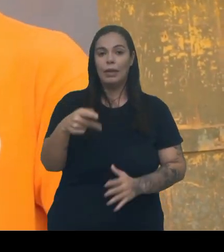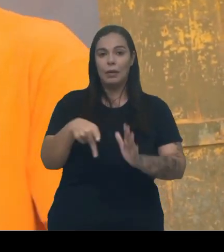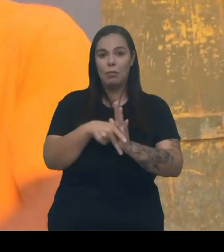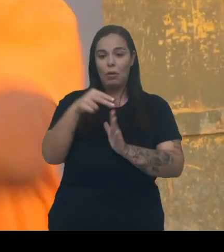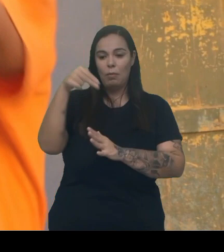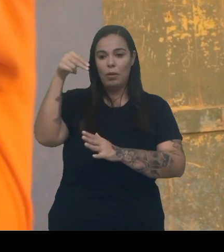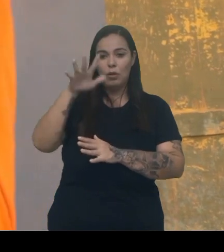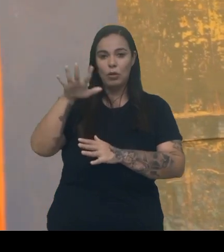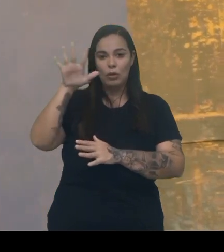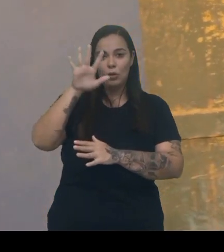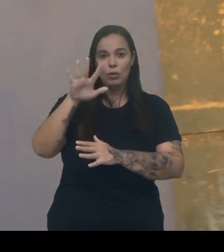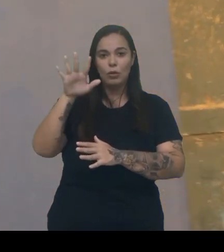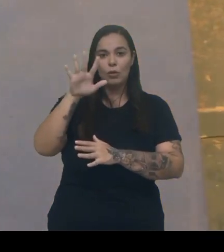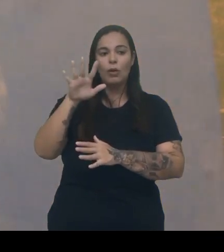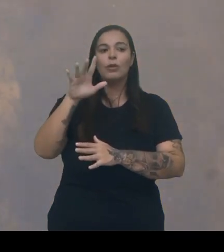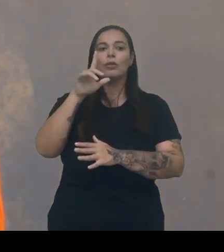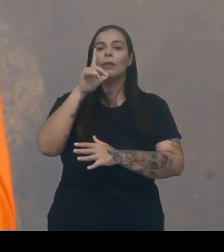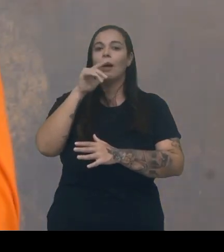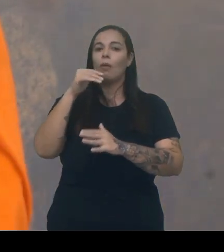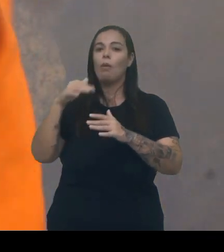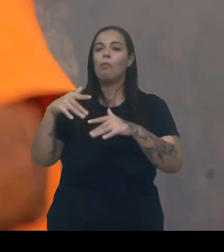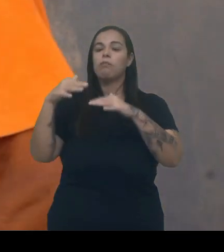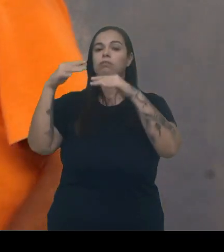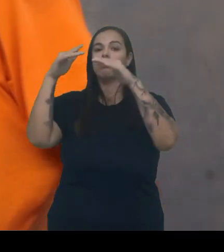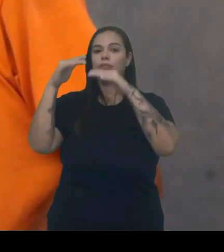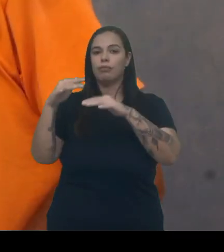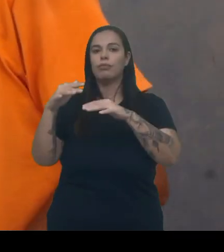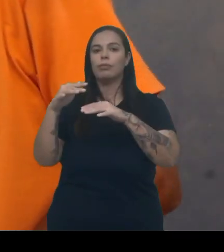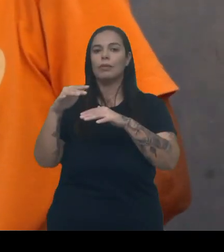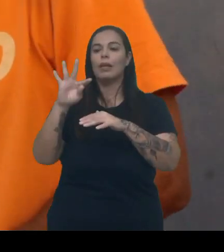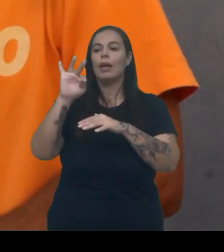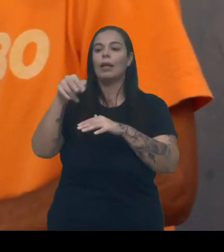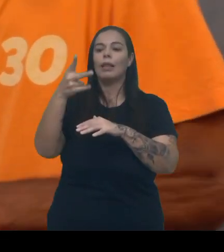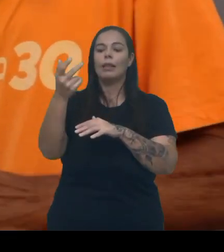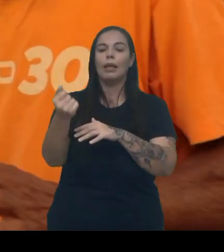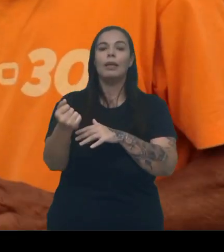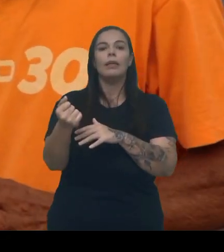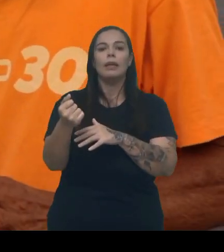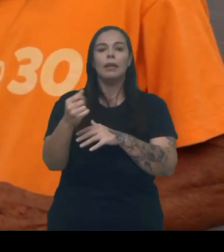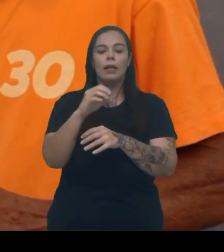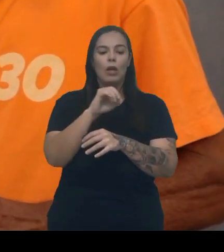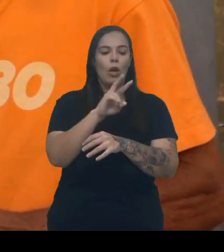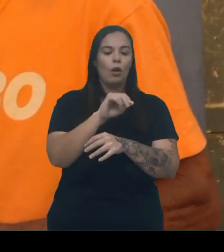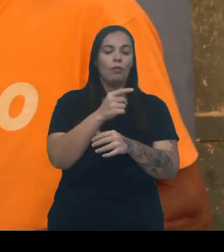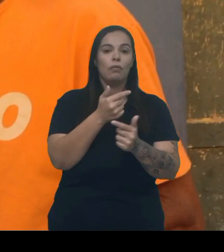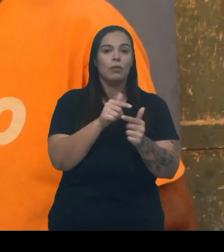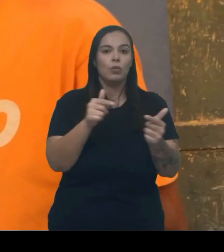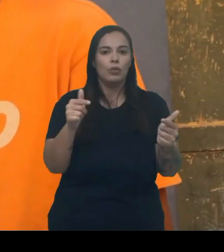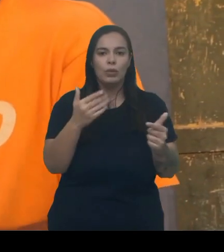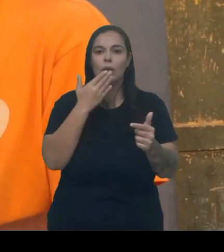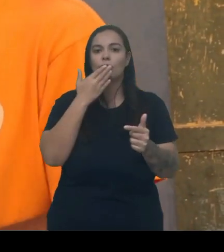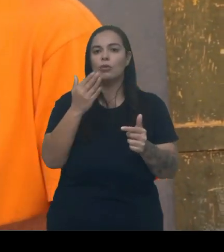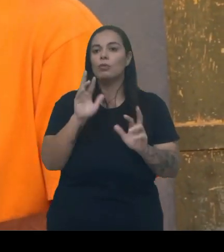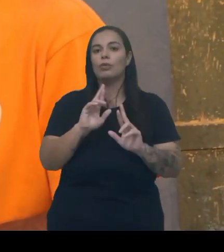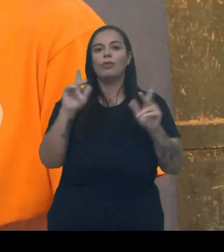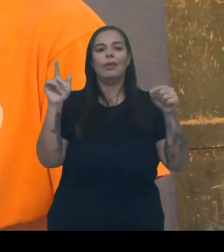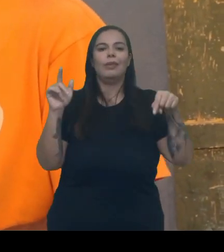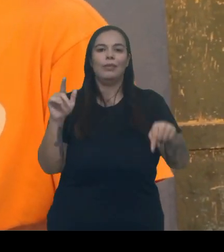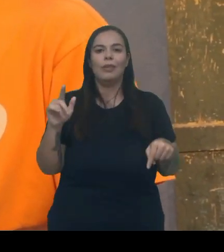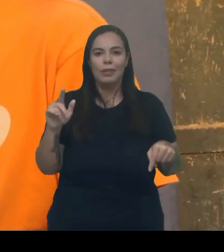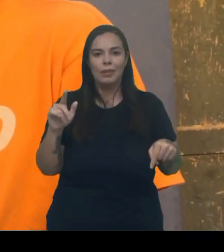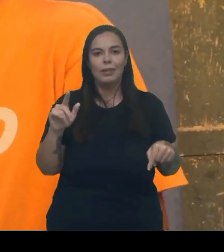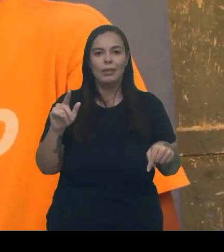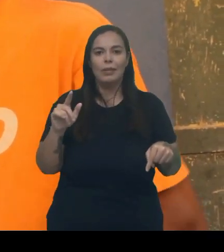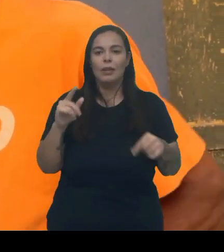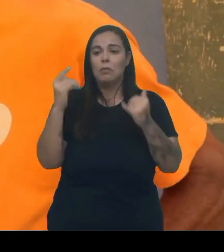norte, era aqui em cima que vigiava. Chamava-se tainha de fora. Era uma tainha que não tinha ovo. Era um tipo de tainha totalmente